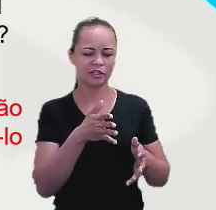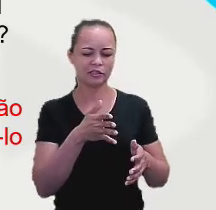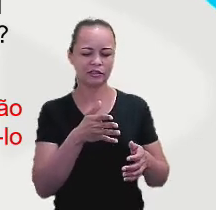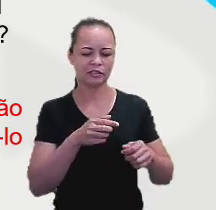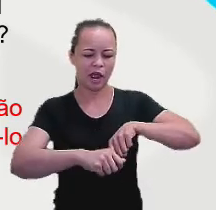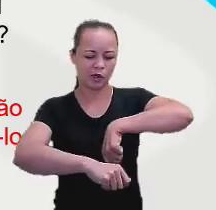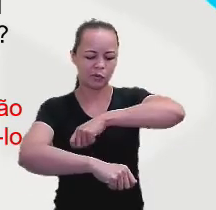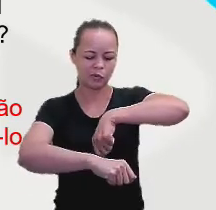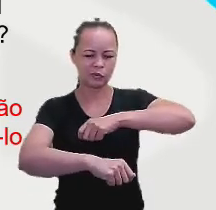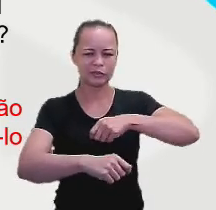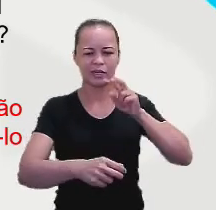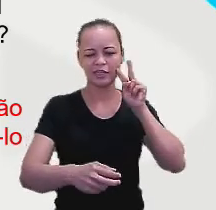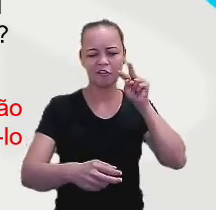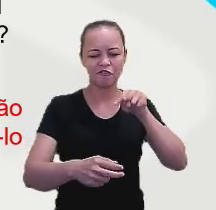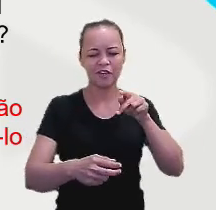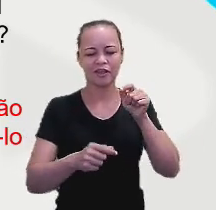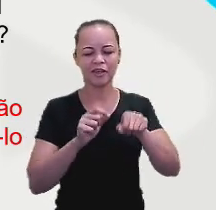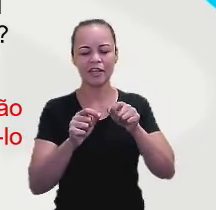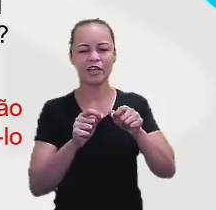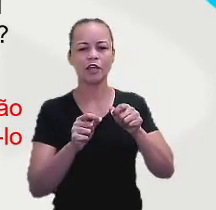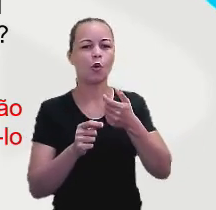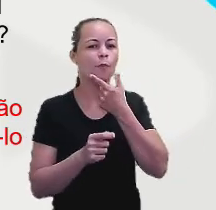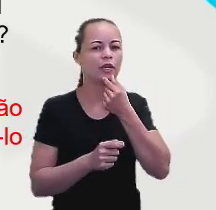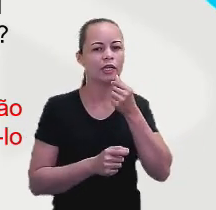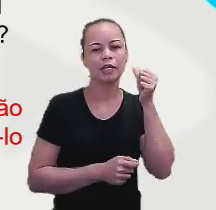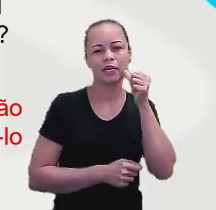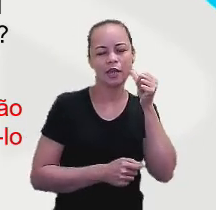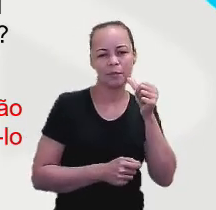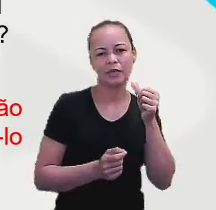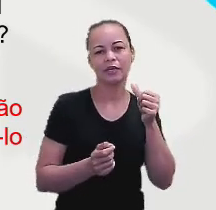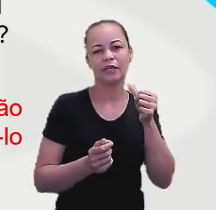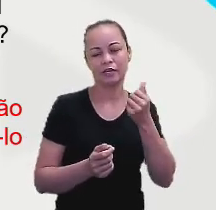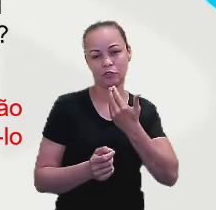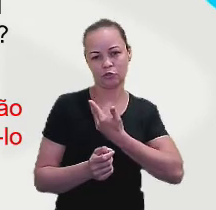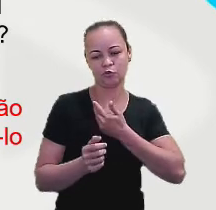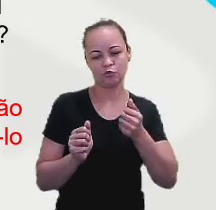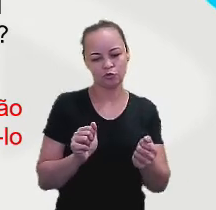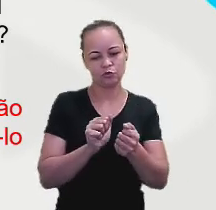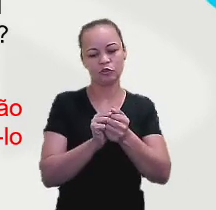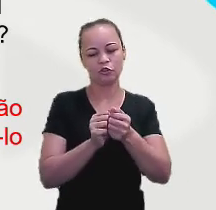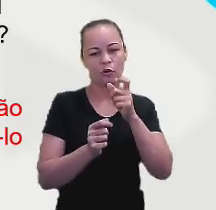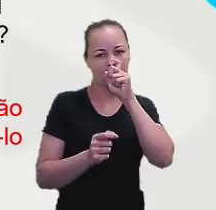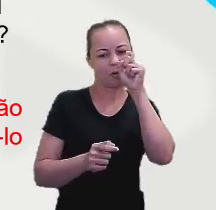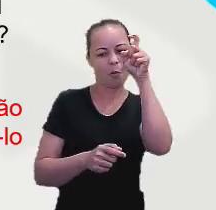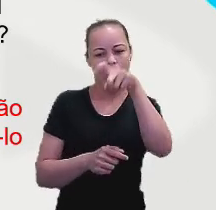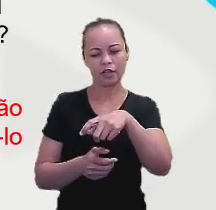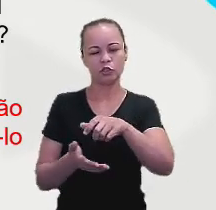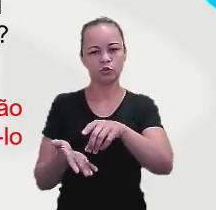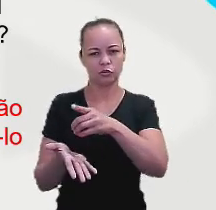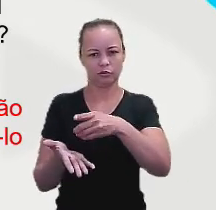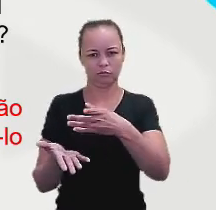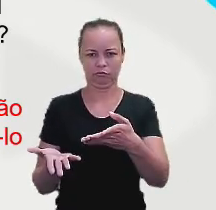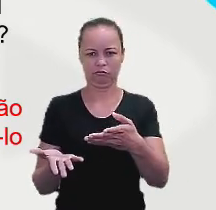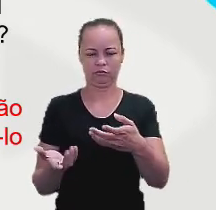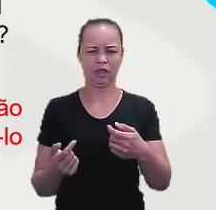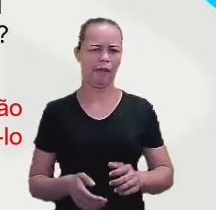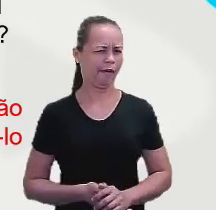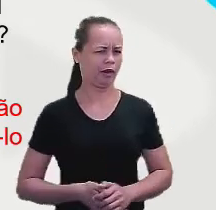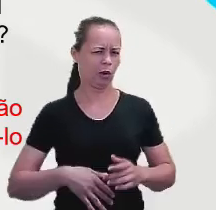né, Mafalda e o amiguinho jogaram o dicionário no lixo. Então, assim, ela não concorda